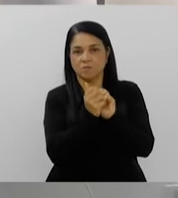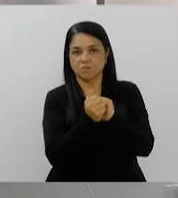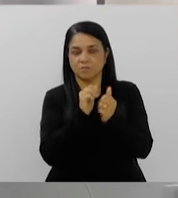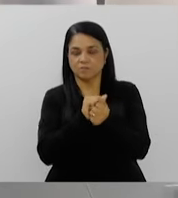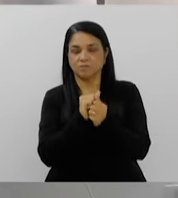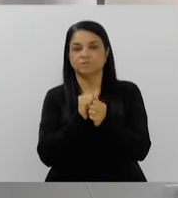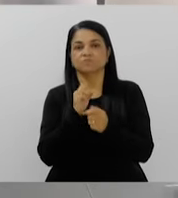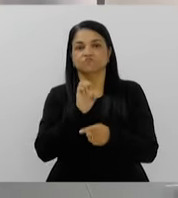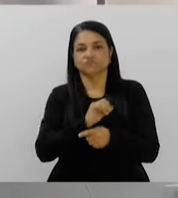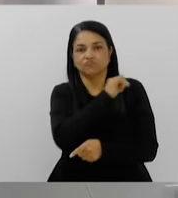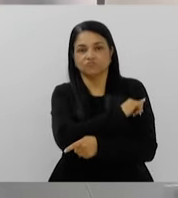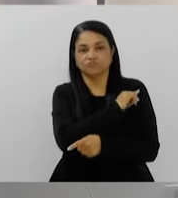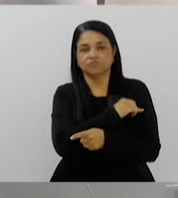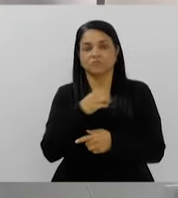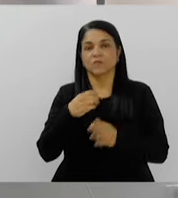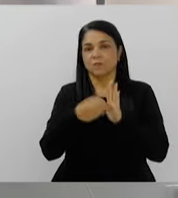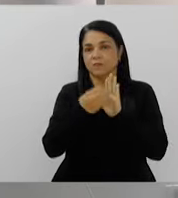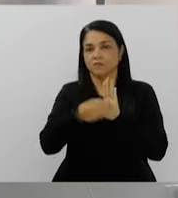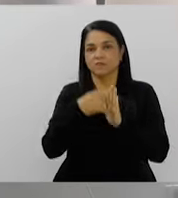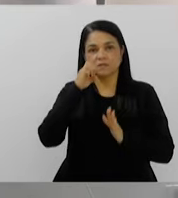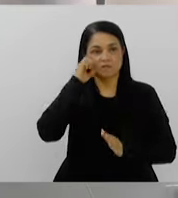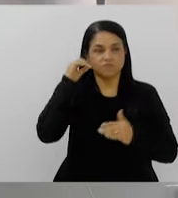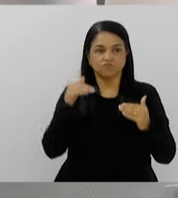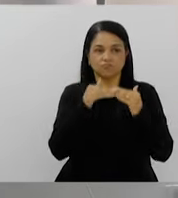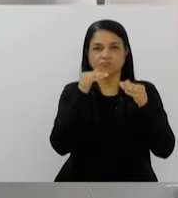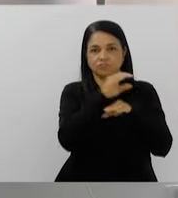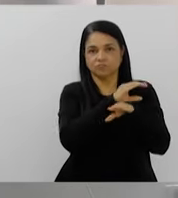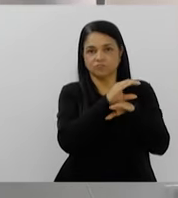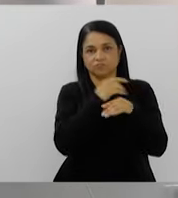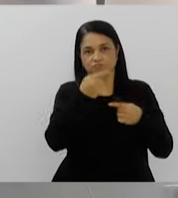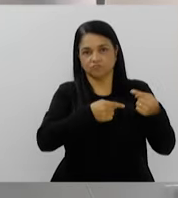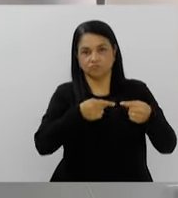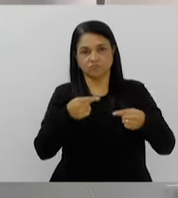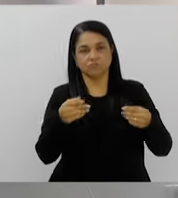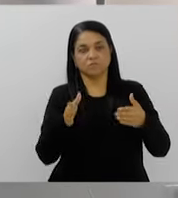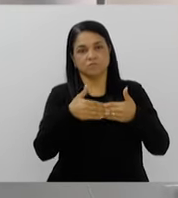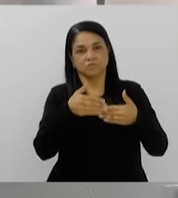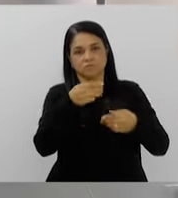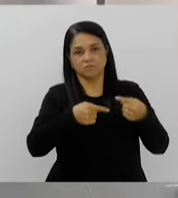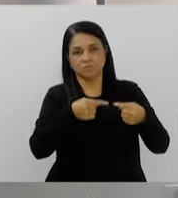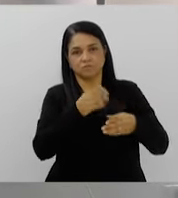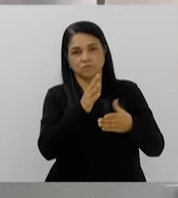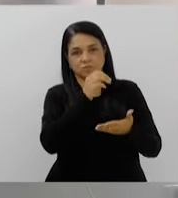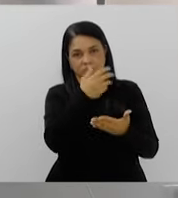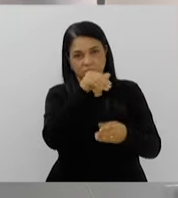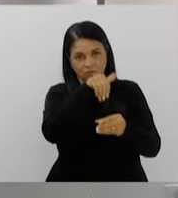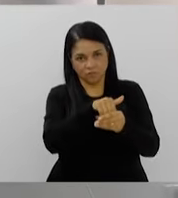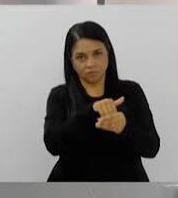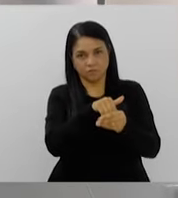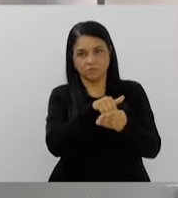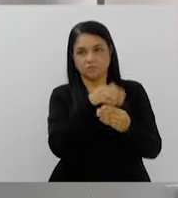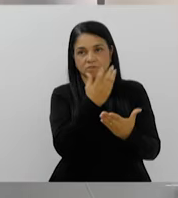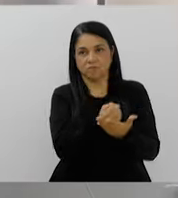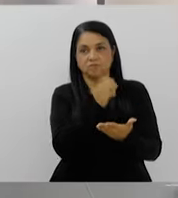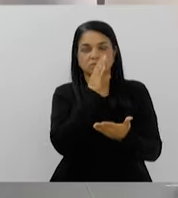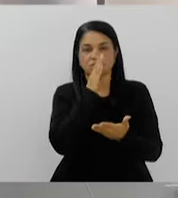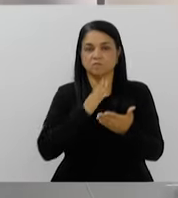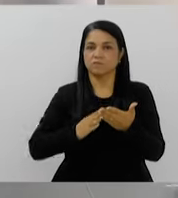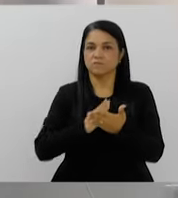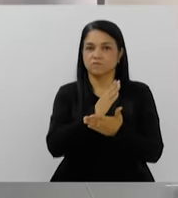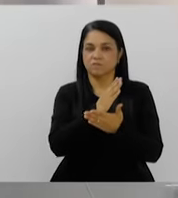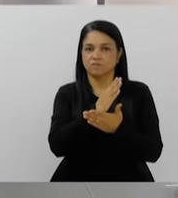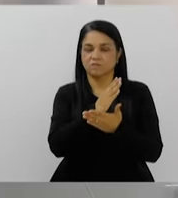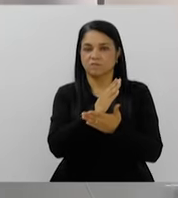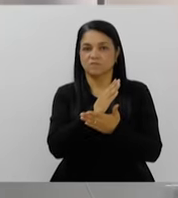do Rio de Janeiro. Para aparecer, deputada Élica. Constitucionalidade. Em discussão, não havendo quem queira discutir, encerrada a discussão, em votação, senhores que aprovam, permaneçam como